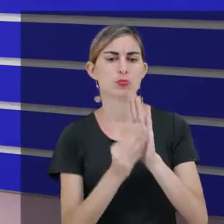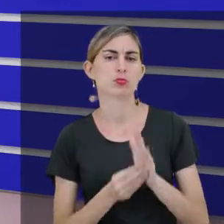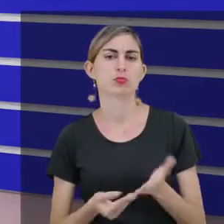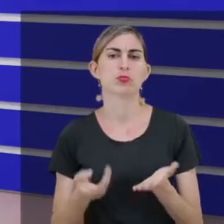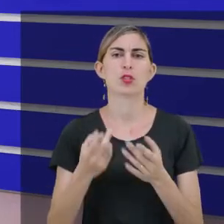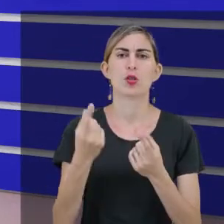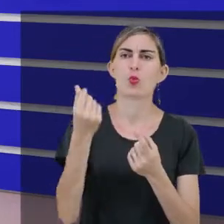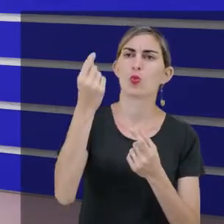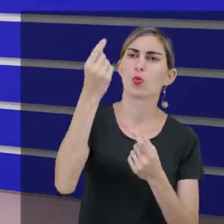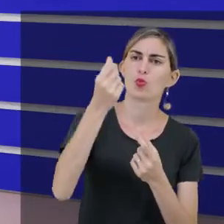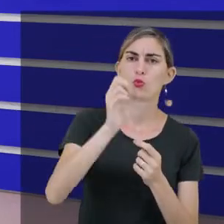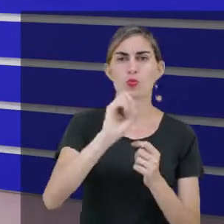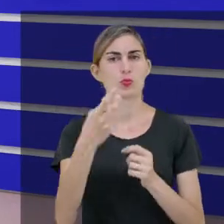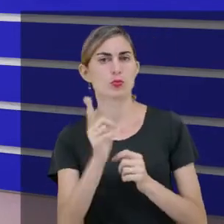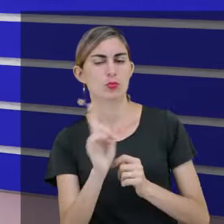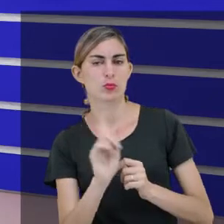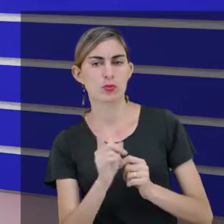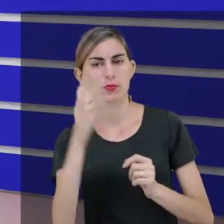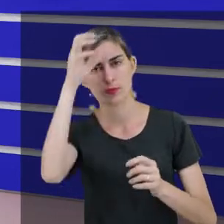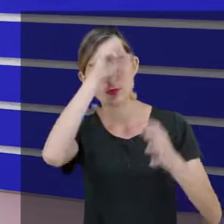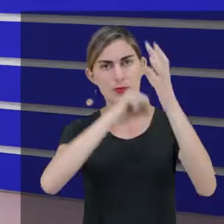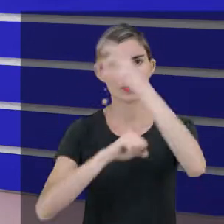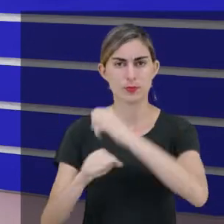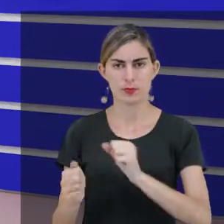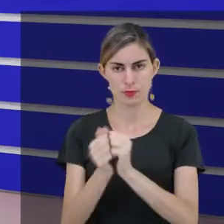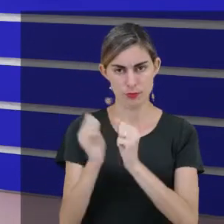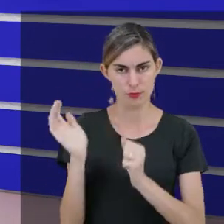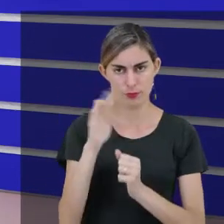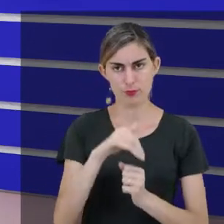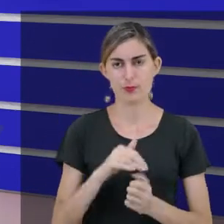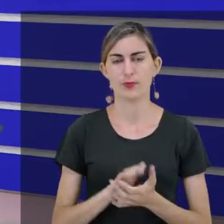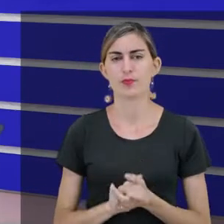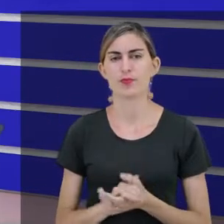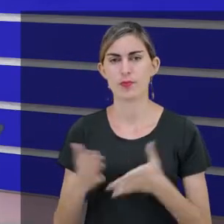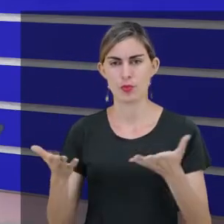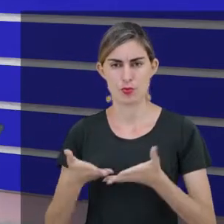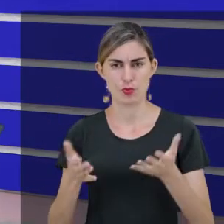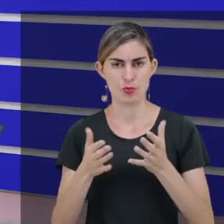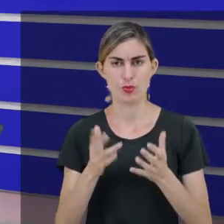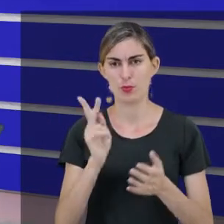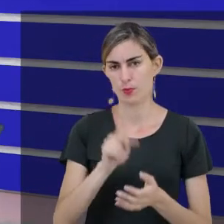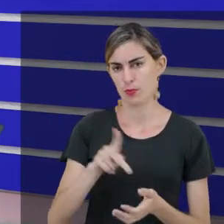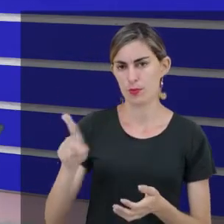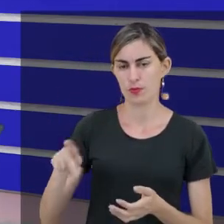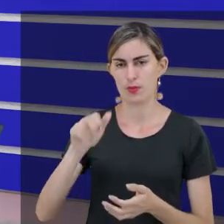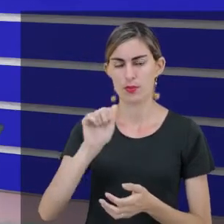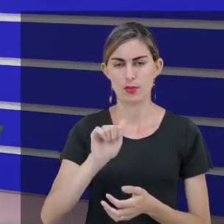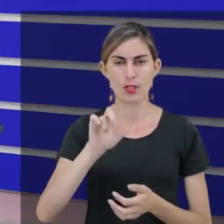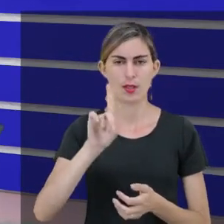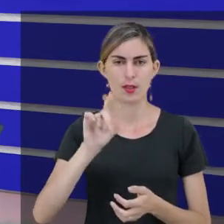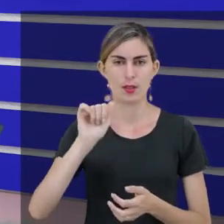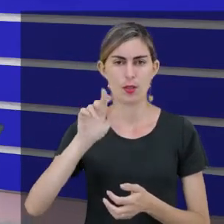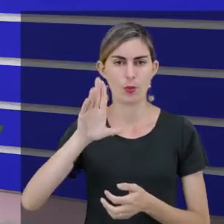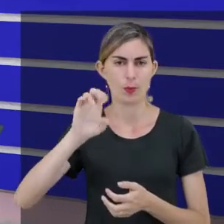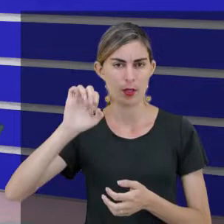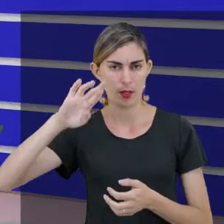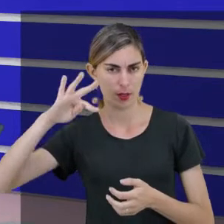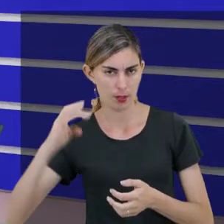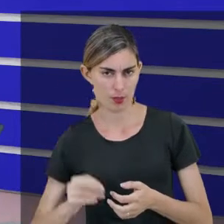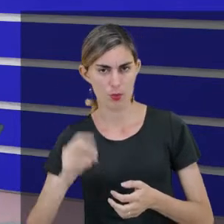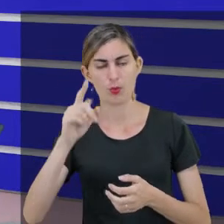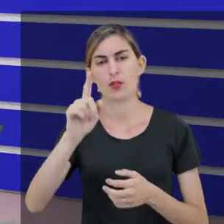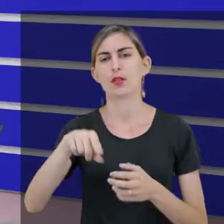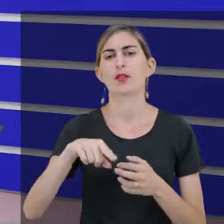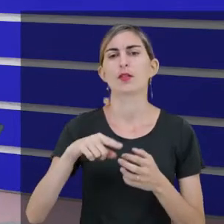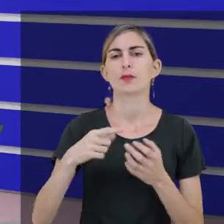se há algum custo ou não, e a gente vai aprender isso junto. Vamos lá? Estou aqui com o professor Adalberto Souza, ele que